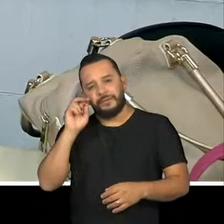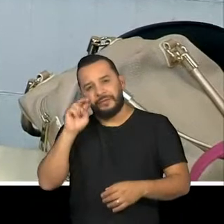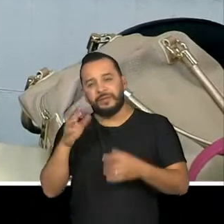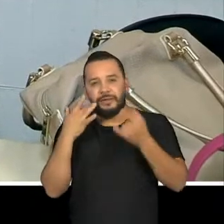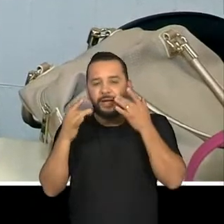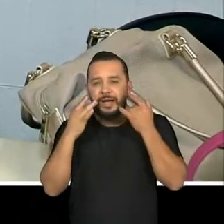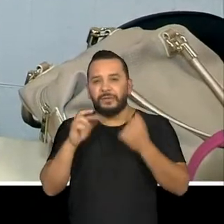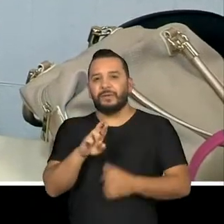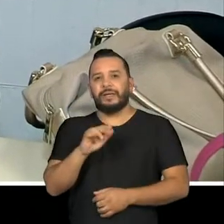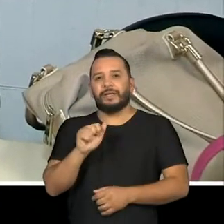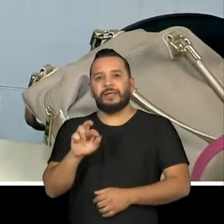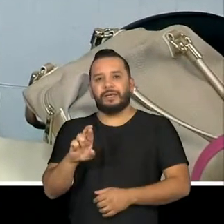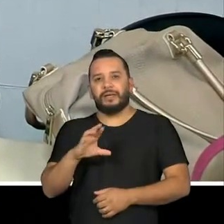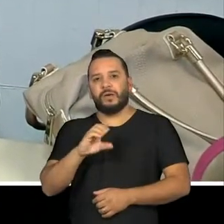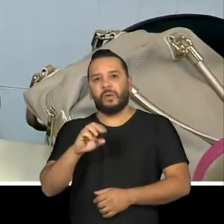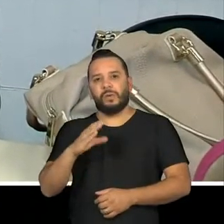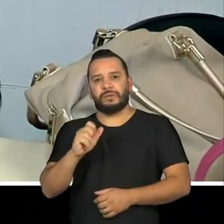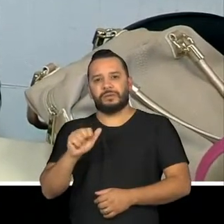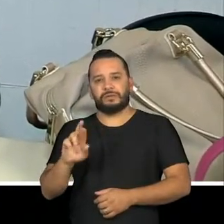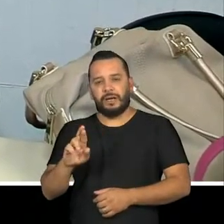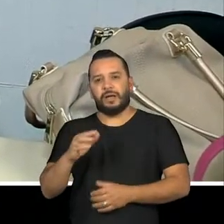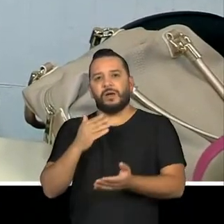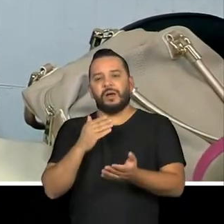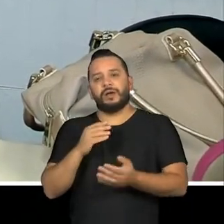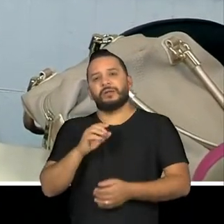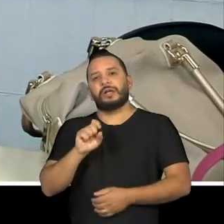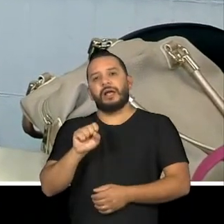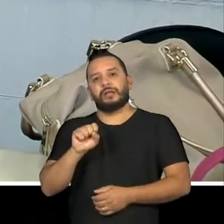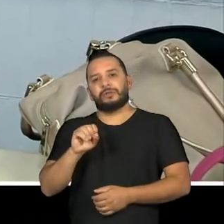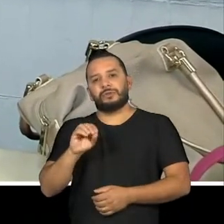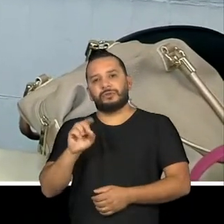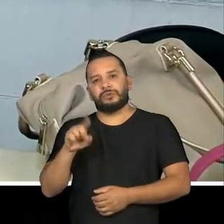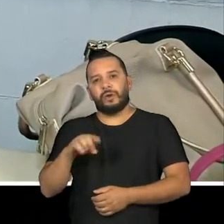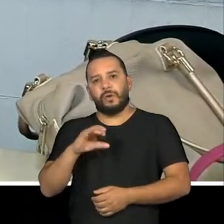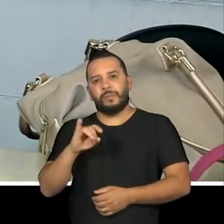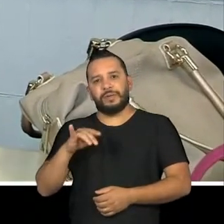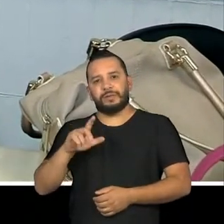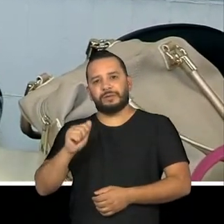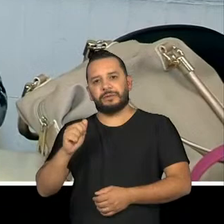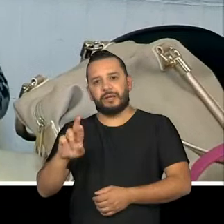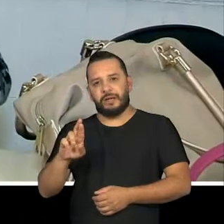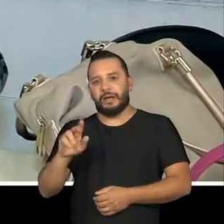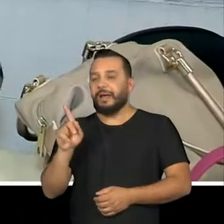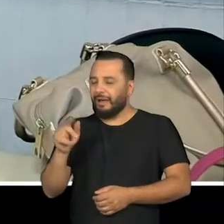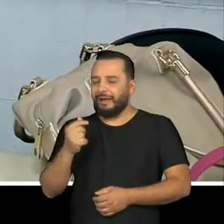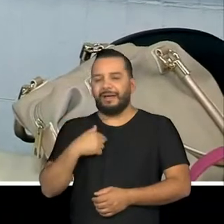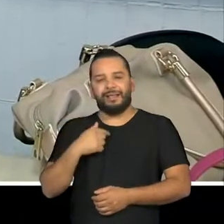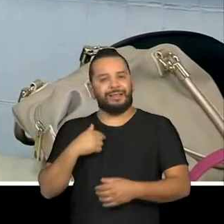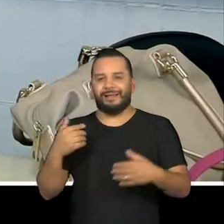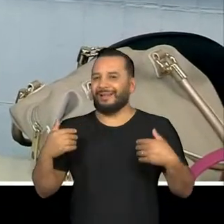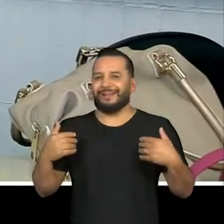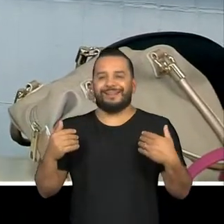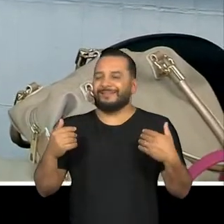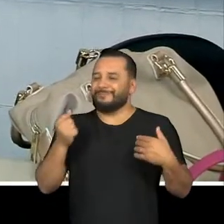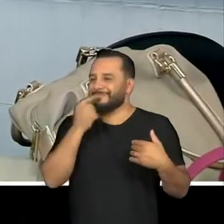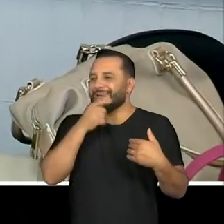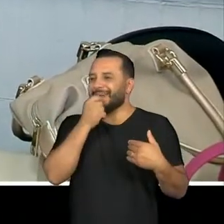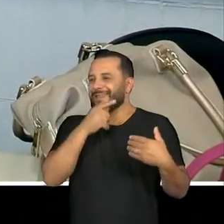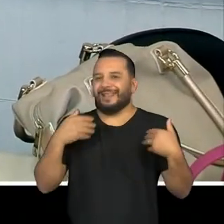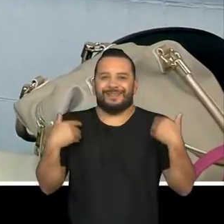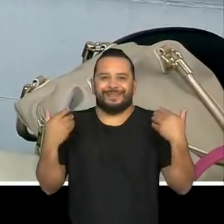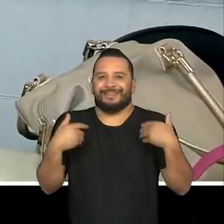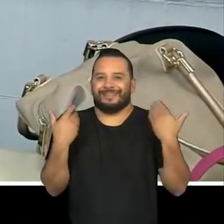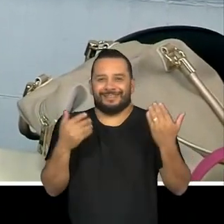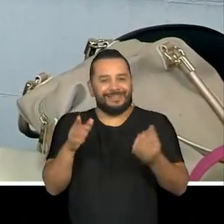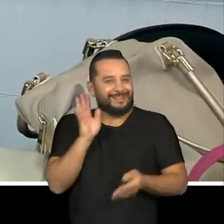achei extraordinária a atuação dela em comédia. Ela tinha uma coisa assim meio de arlequim. Então eu falei,